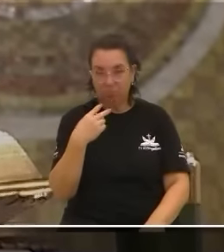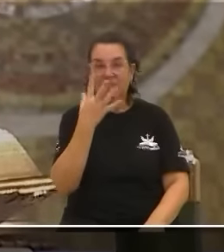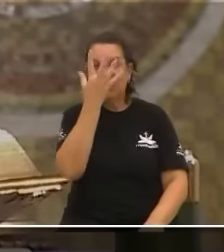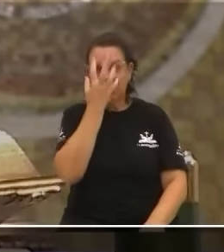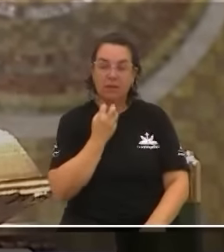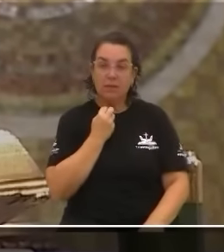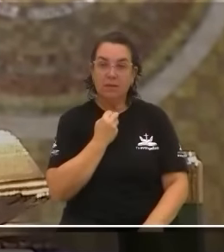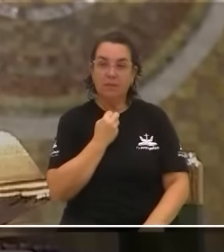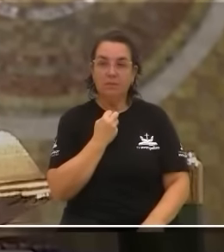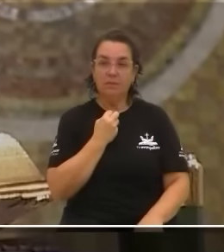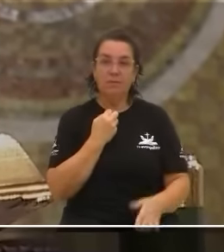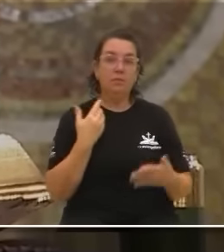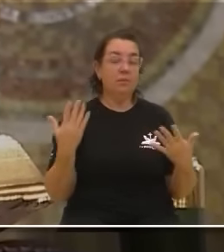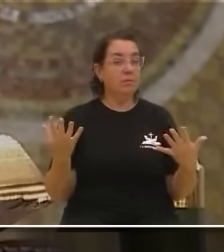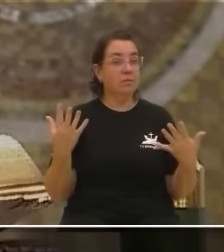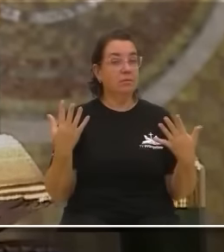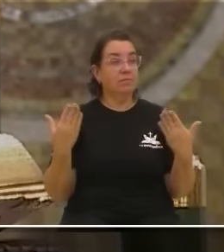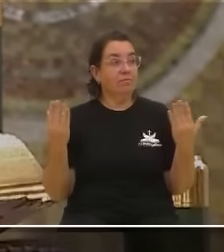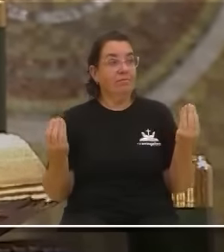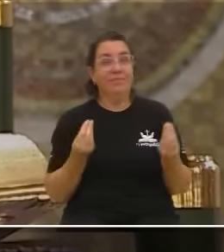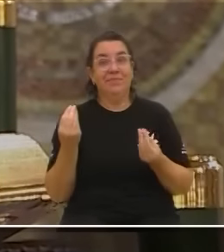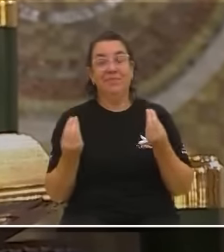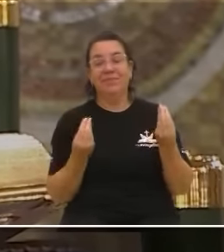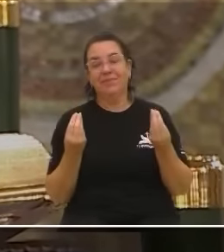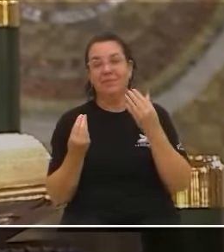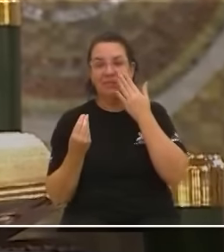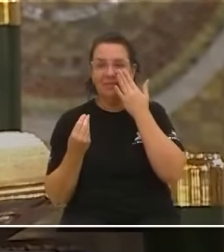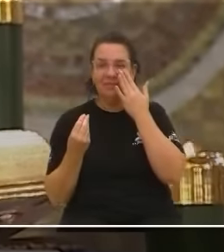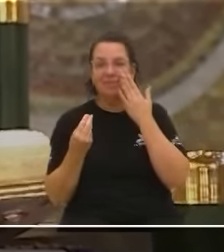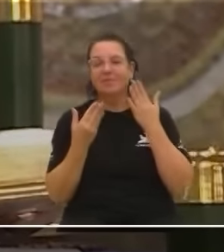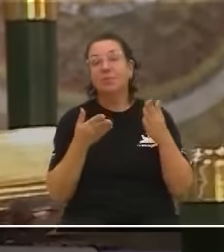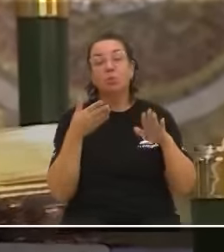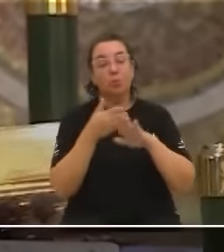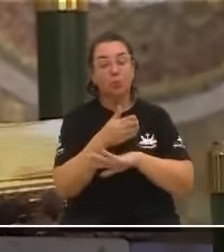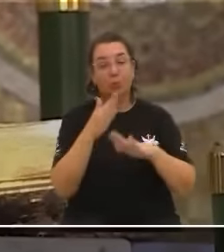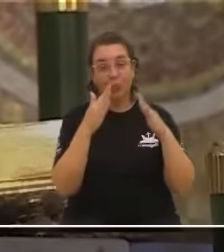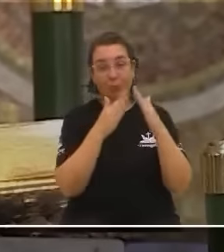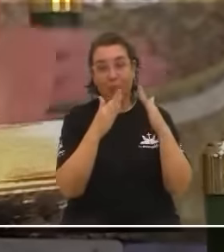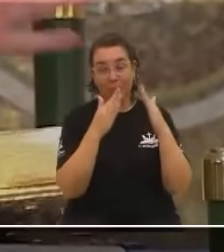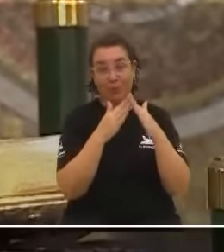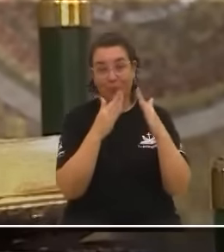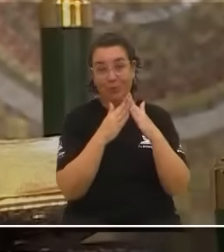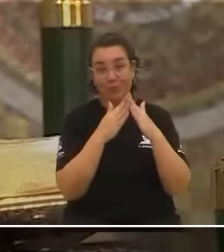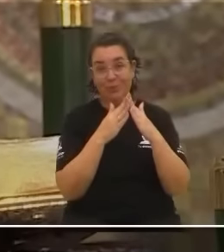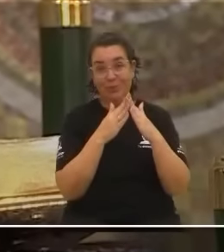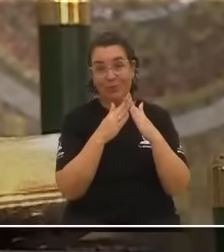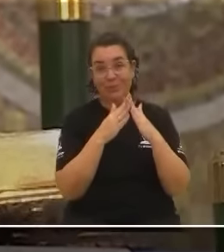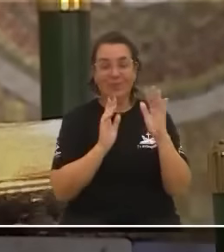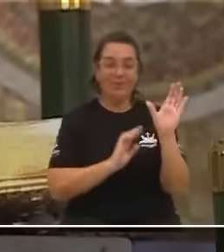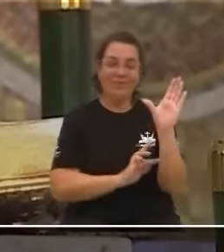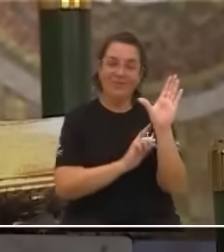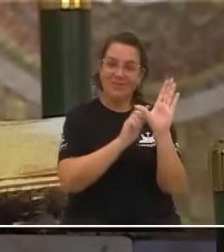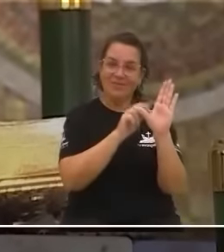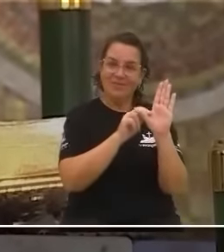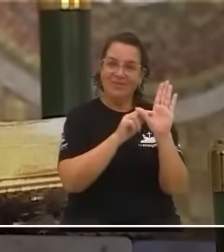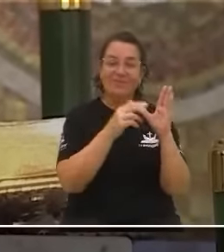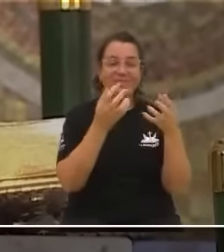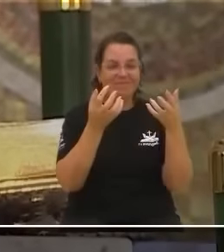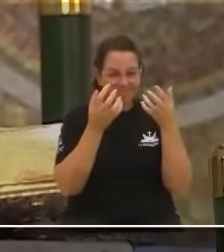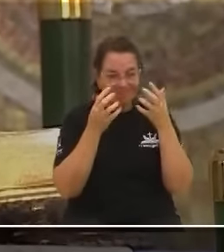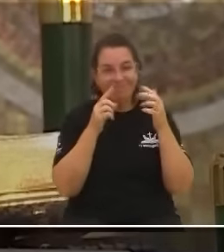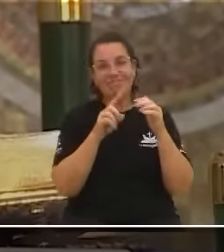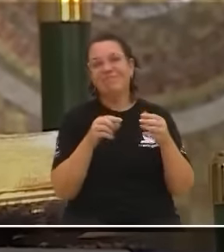raiva. Veja que coisa, meus irmãos. E ele entrou na casa, e Zaqueu estava lá.